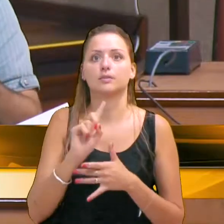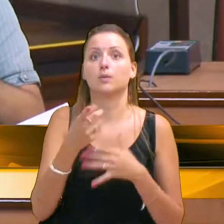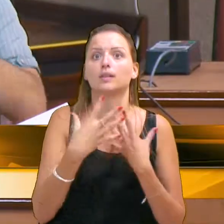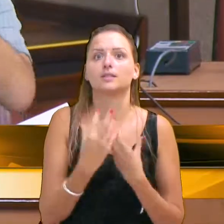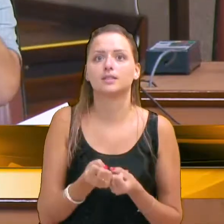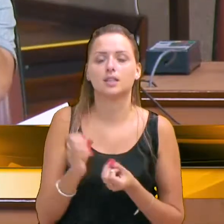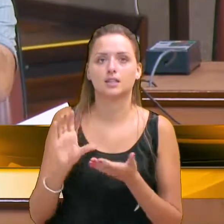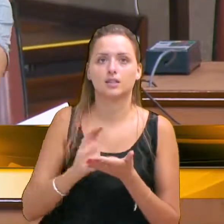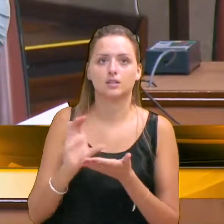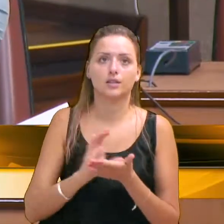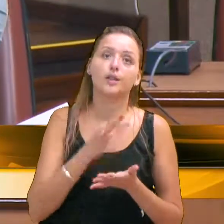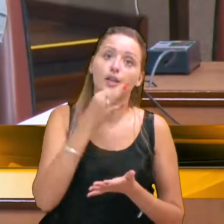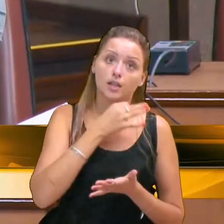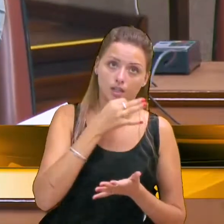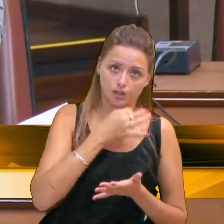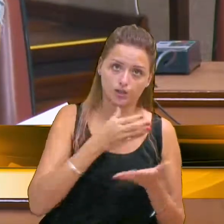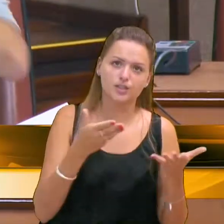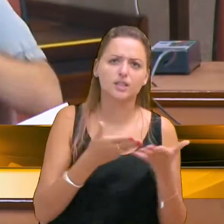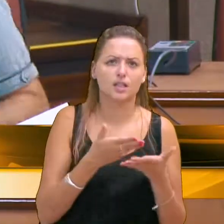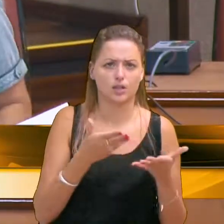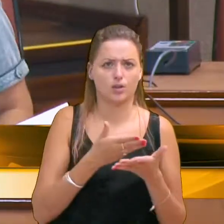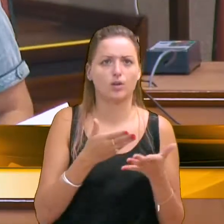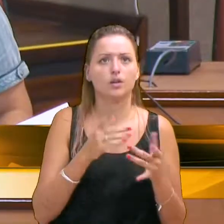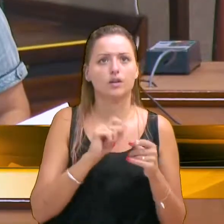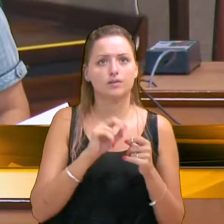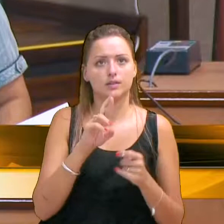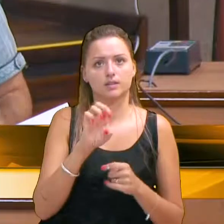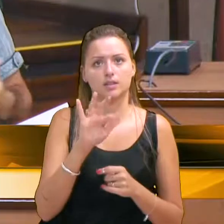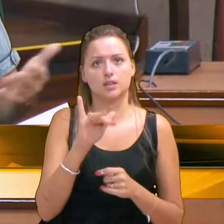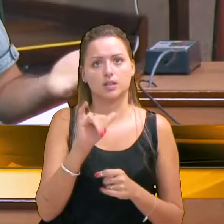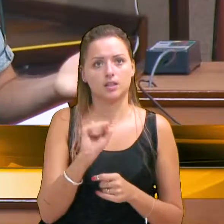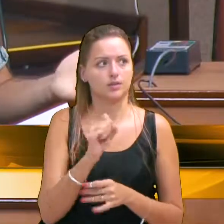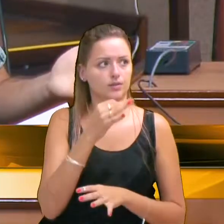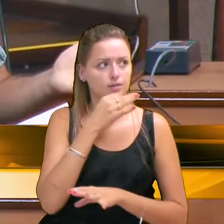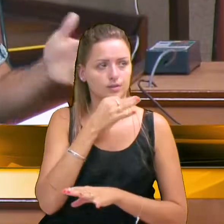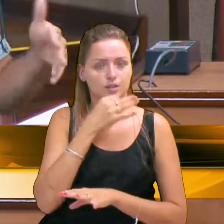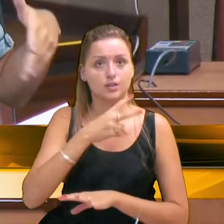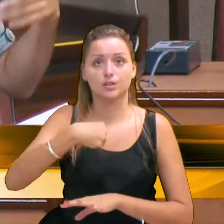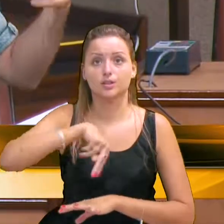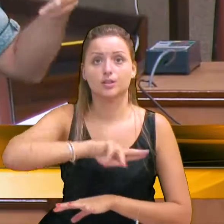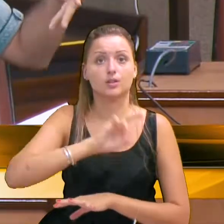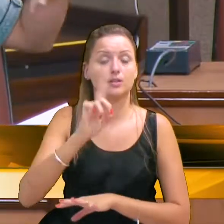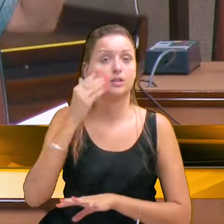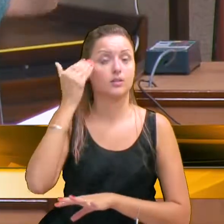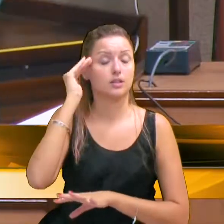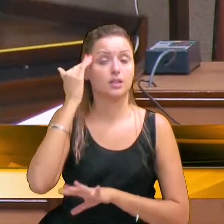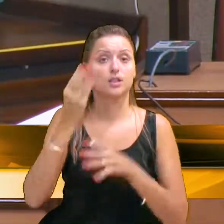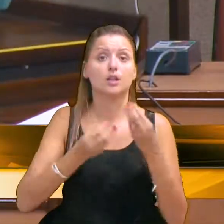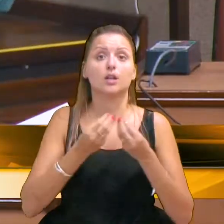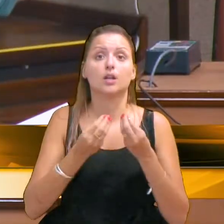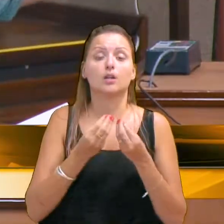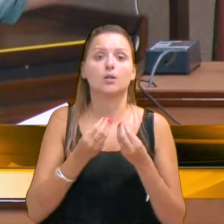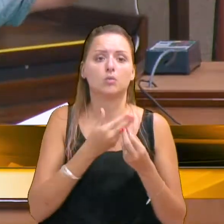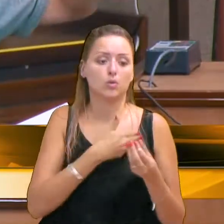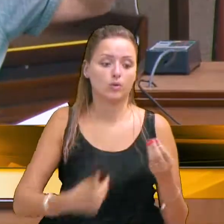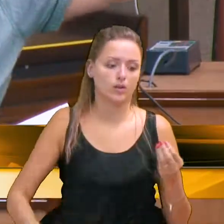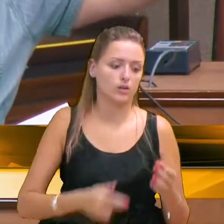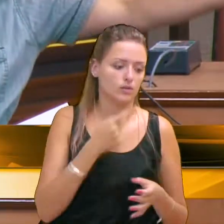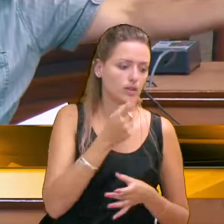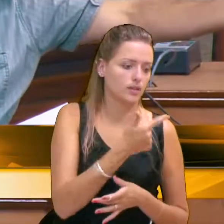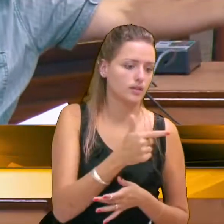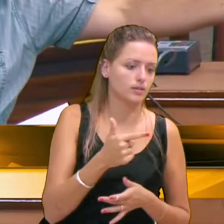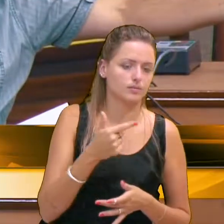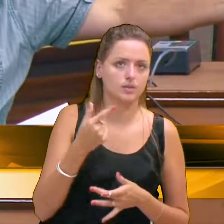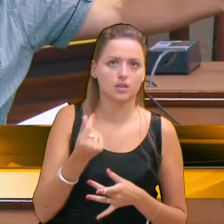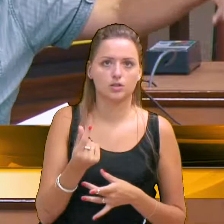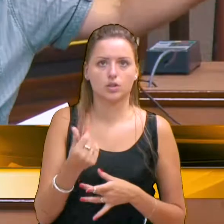Caxias do Sul se deu esse luxo, nosso prefeito, de fazer o Refis Caxias. Então, a gente não entende como esse governo fala que não tem dinheiro, mas quando o